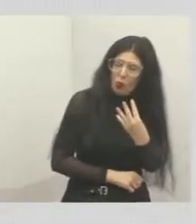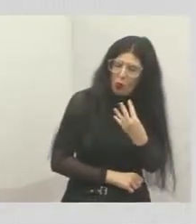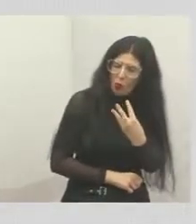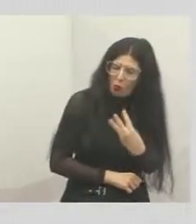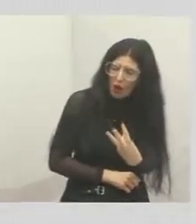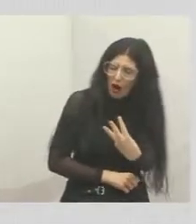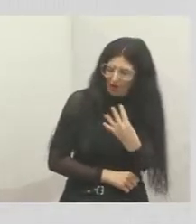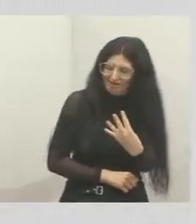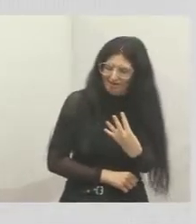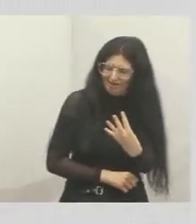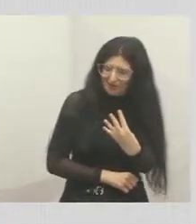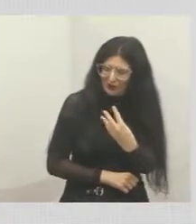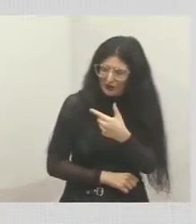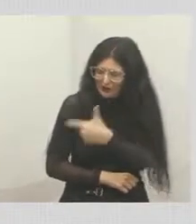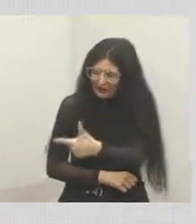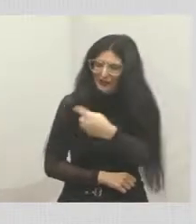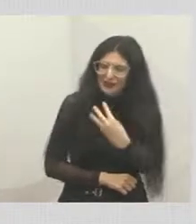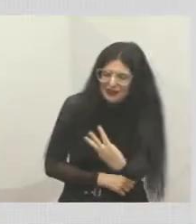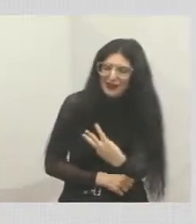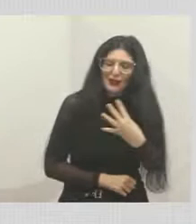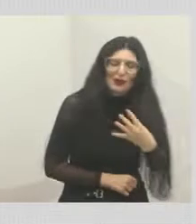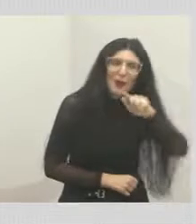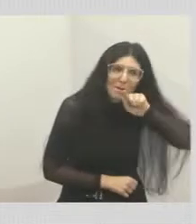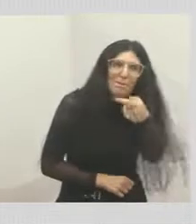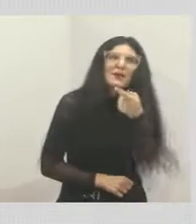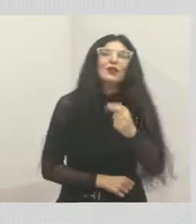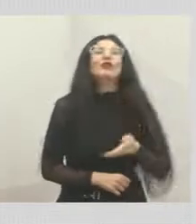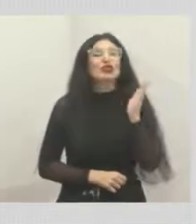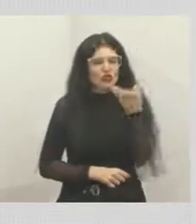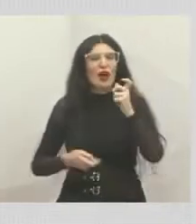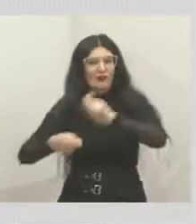994.234.000 e realizado até o segundo quadrimestre